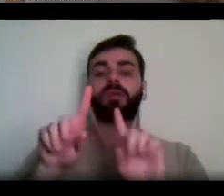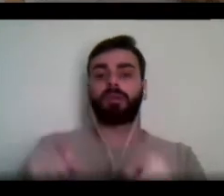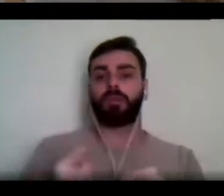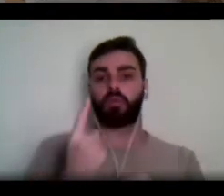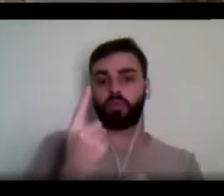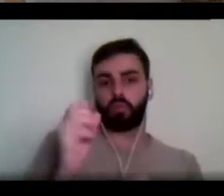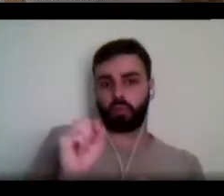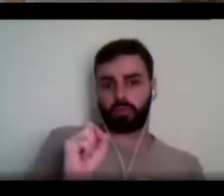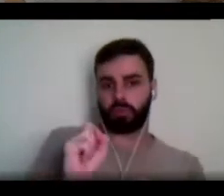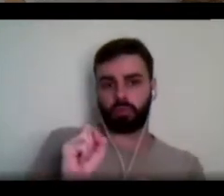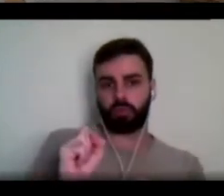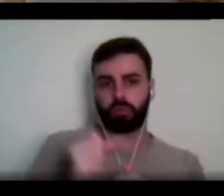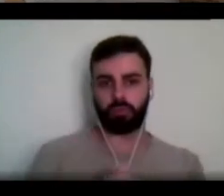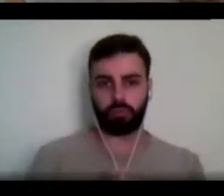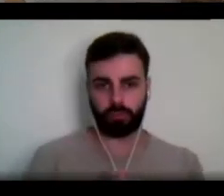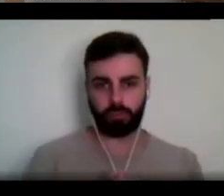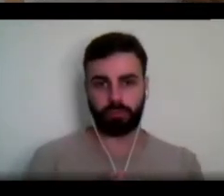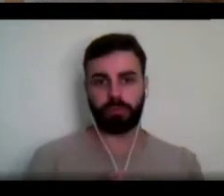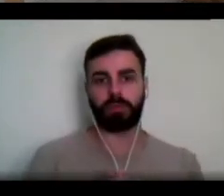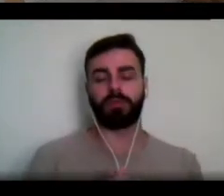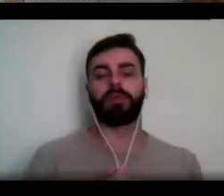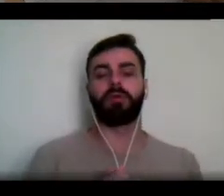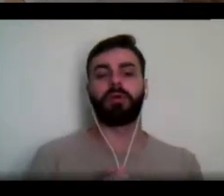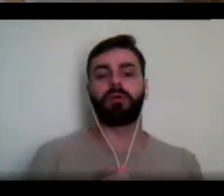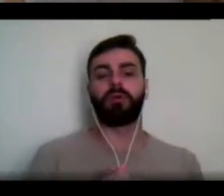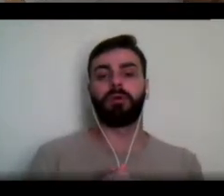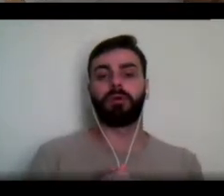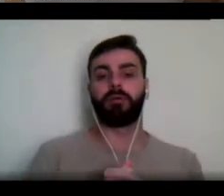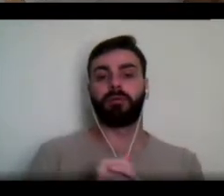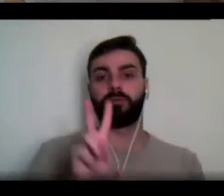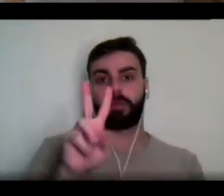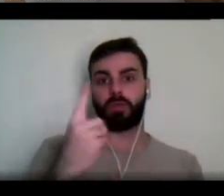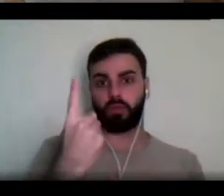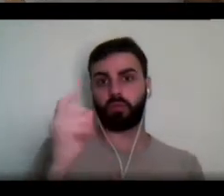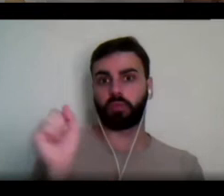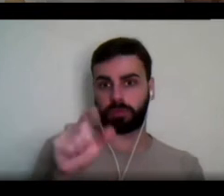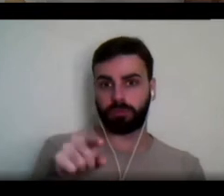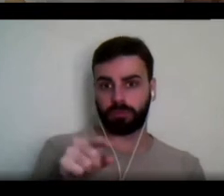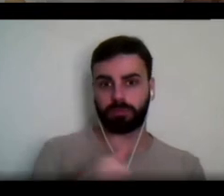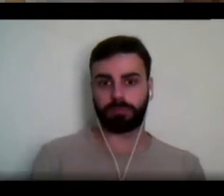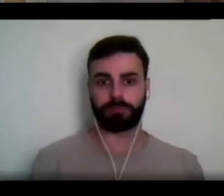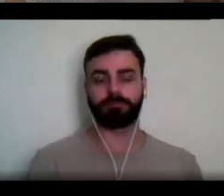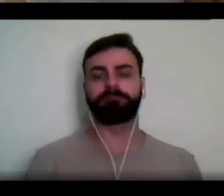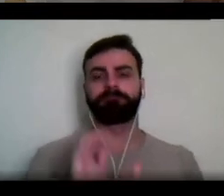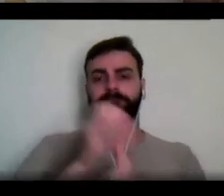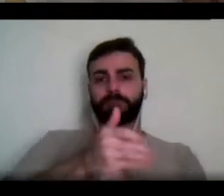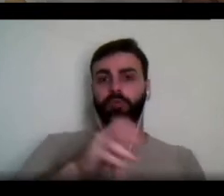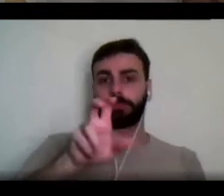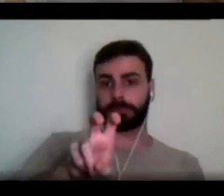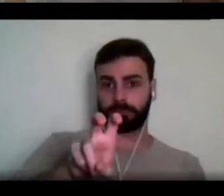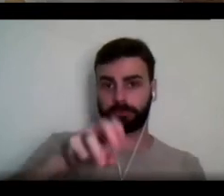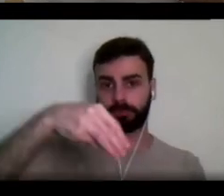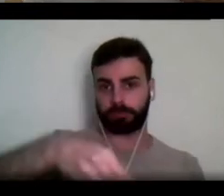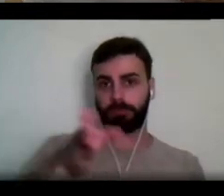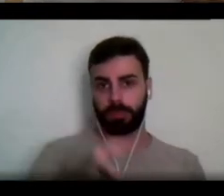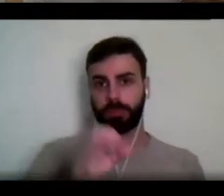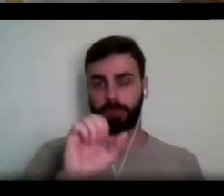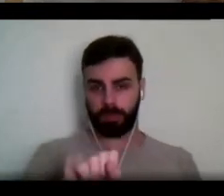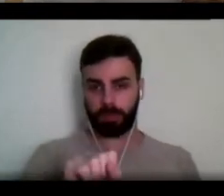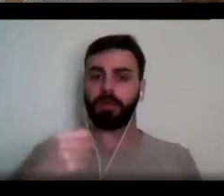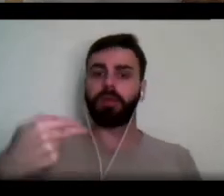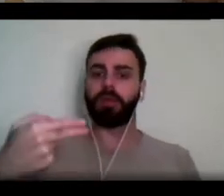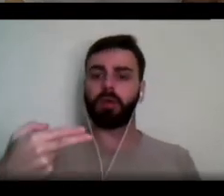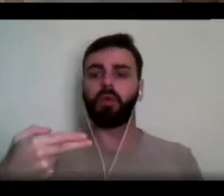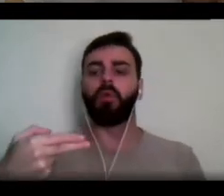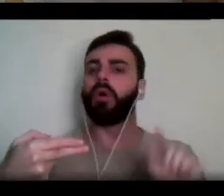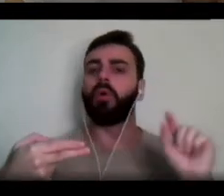de 1 segundo aqui, ó, que é V1, que é 5 metros por segundo, vai ser igual ao quê? Isso aqui vai